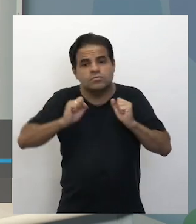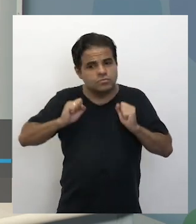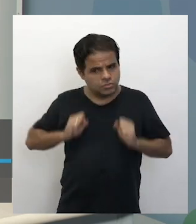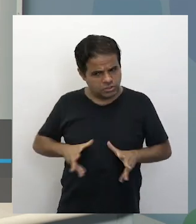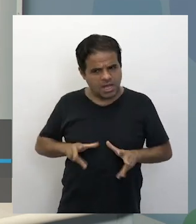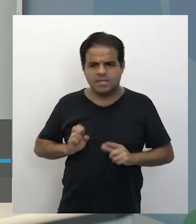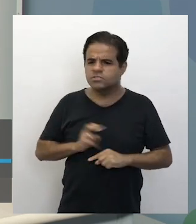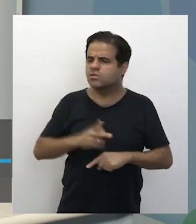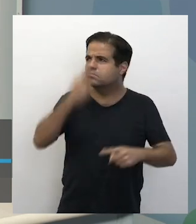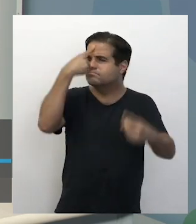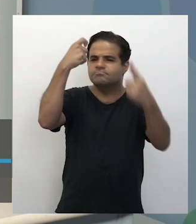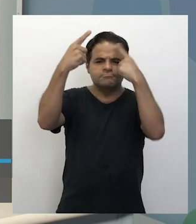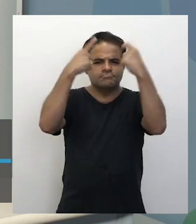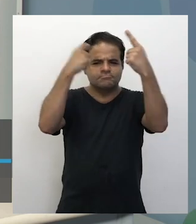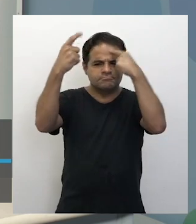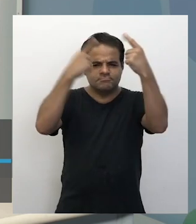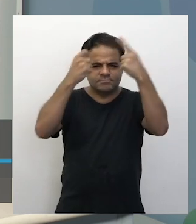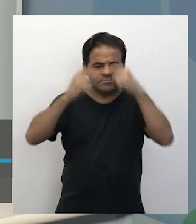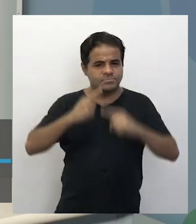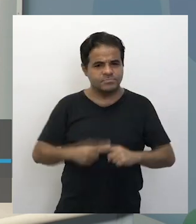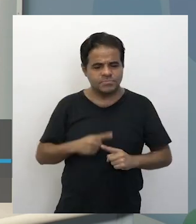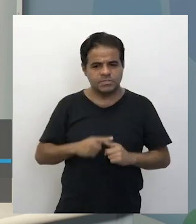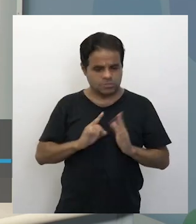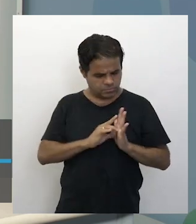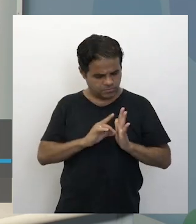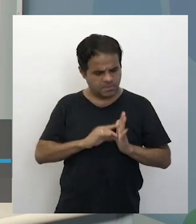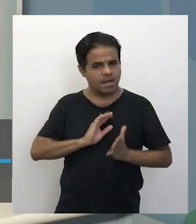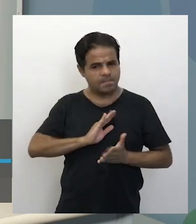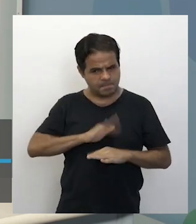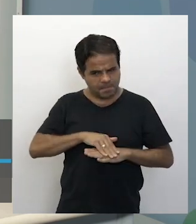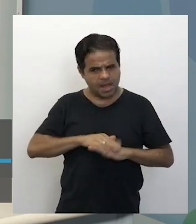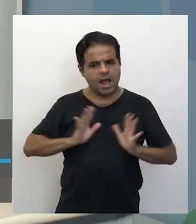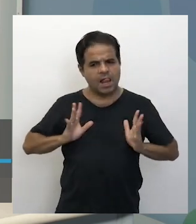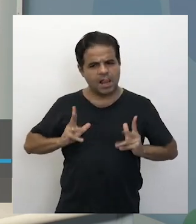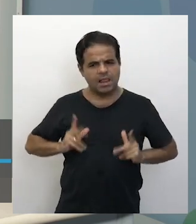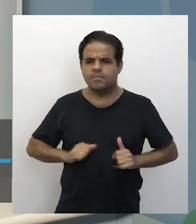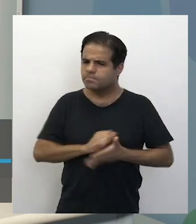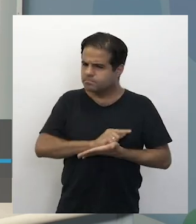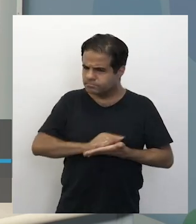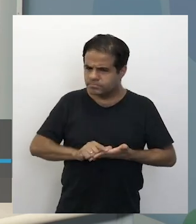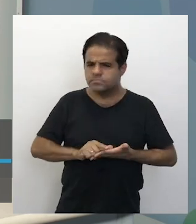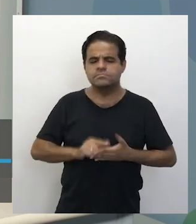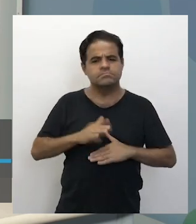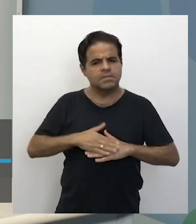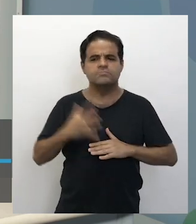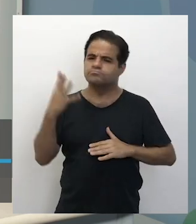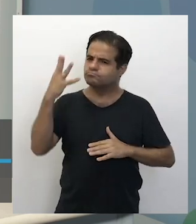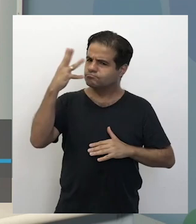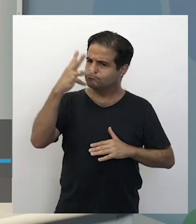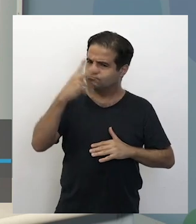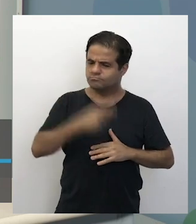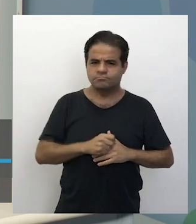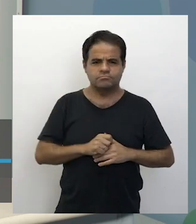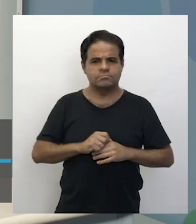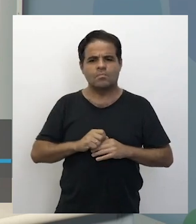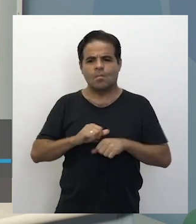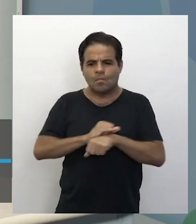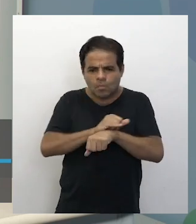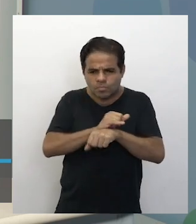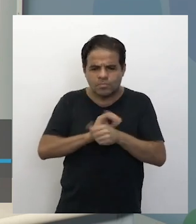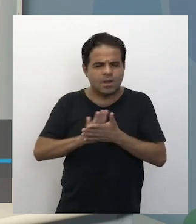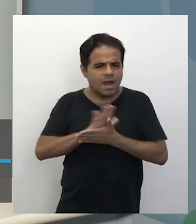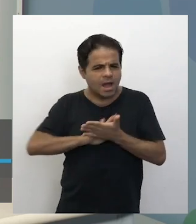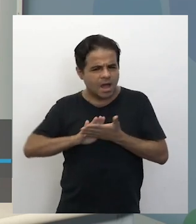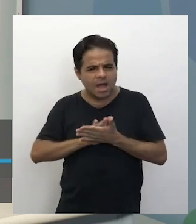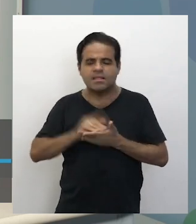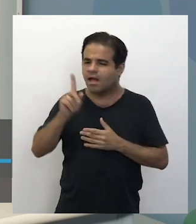uma criação. Por quê? Porque o de vidro é mais higiênico, ele é mais visível, bonito, ele não fica engordurado.